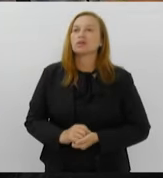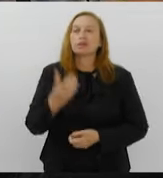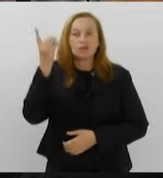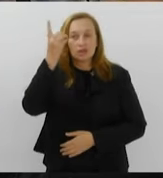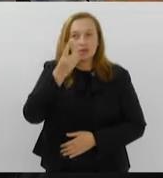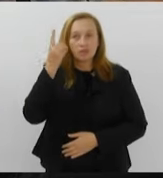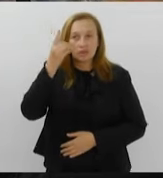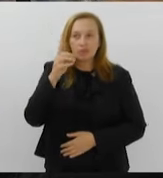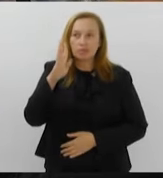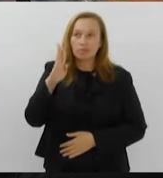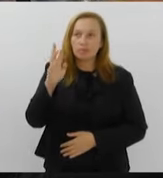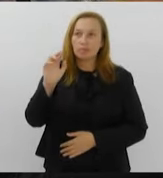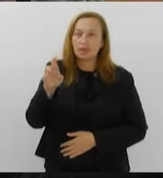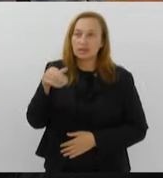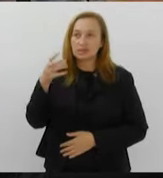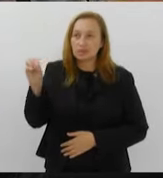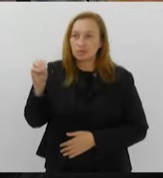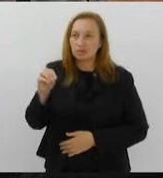Deputado Brazão,